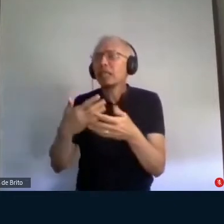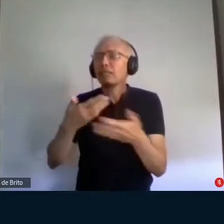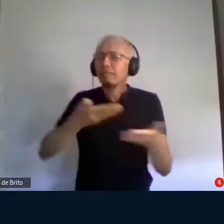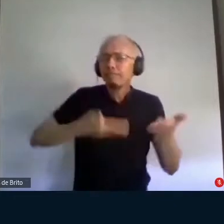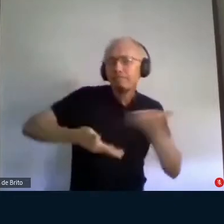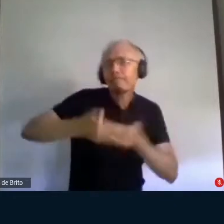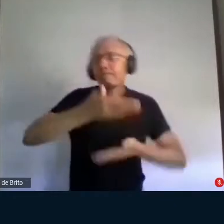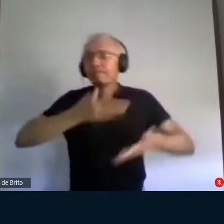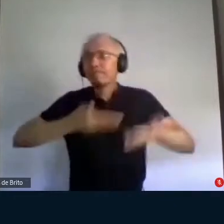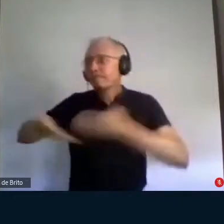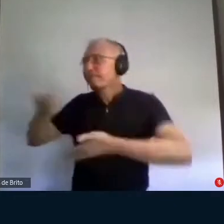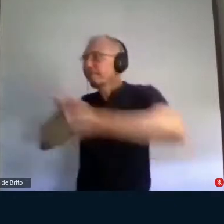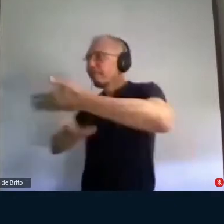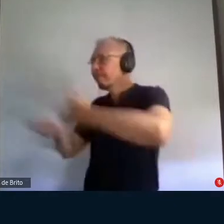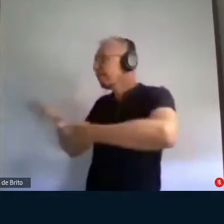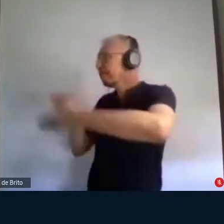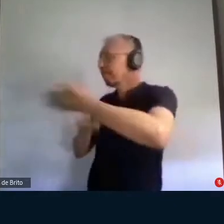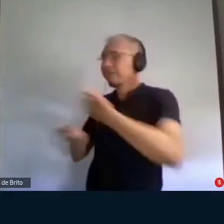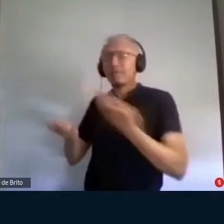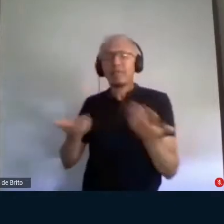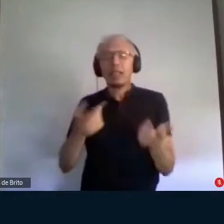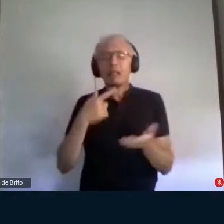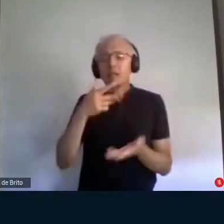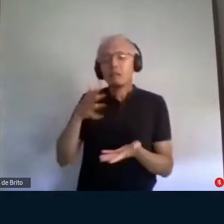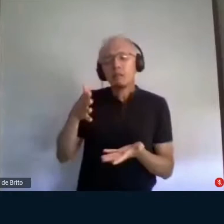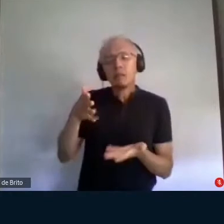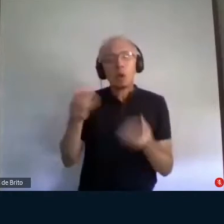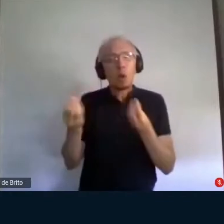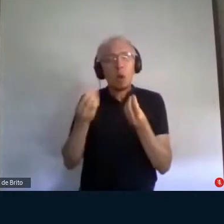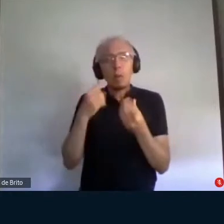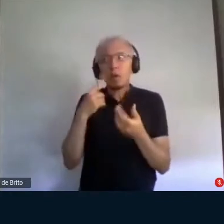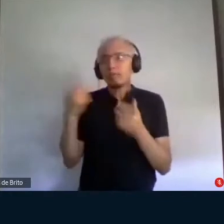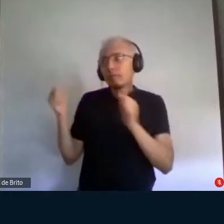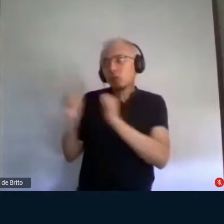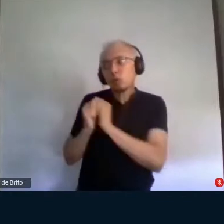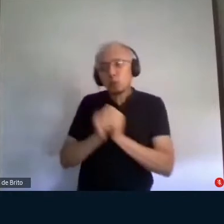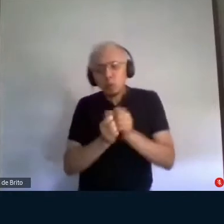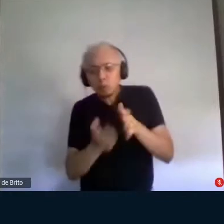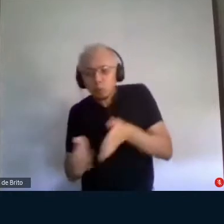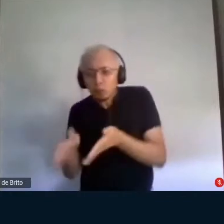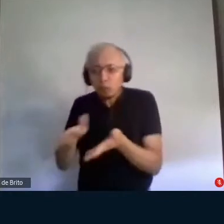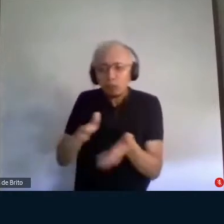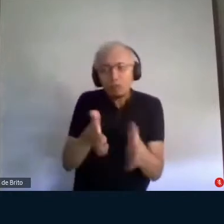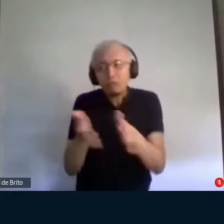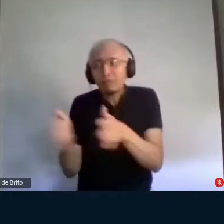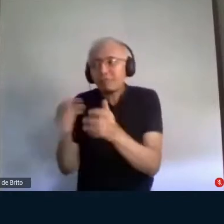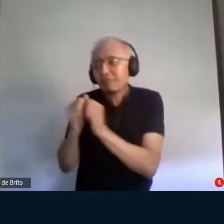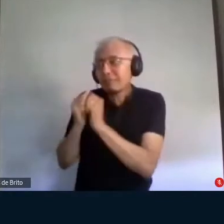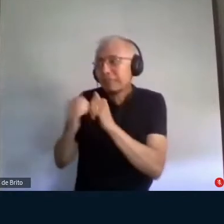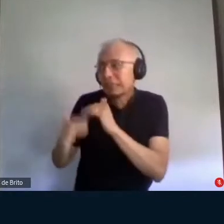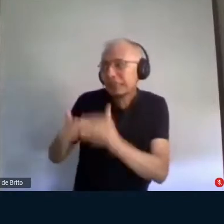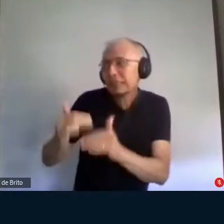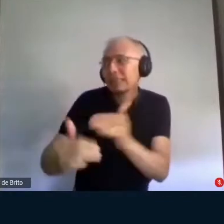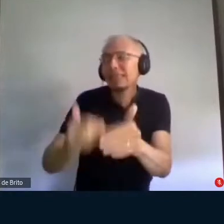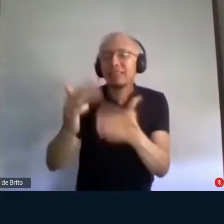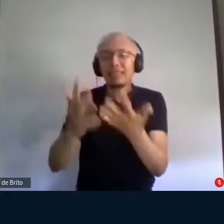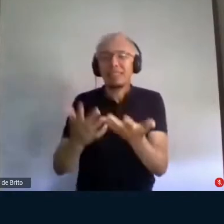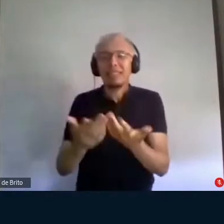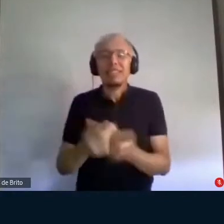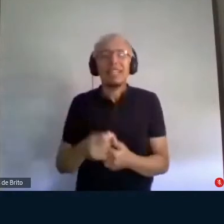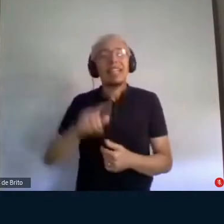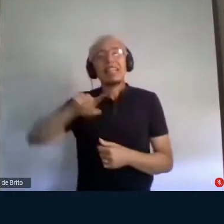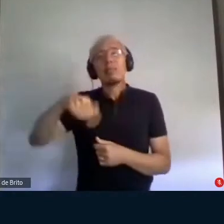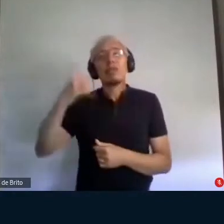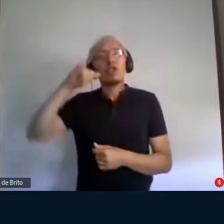e acho que a gente acabou traçando esse caminho juntas, né, Lira? A professora Juliana, que vai falar depois